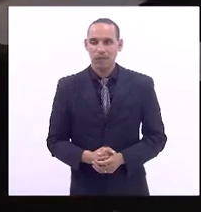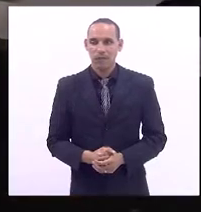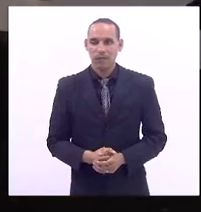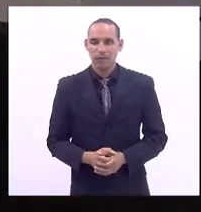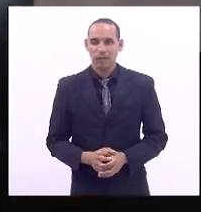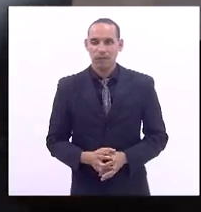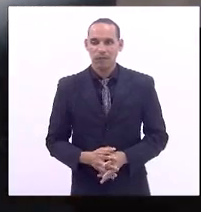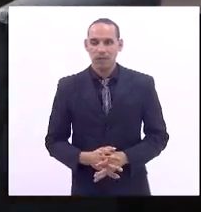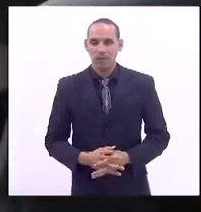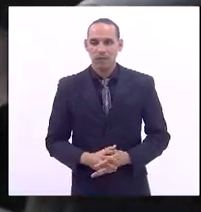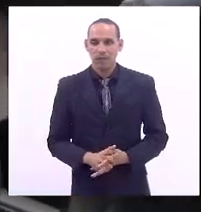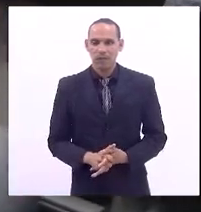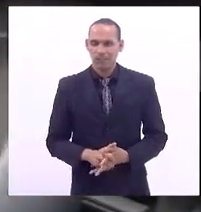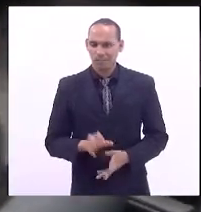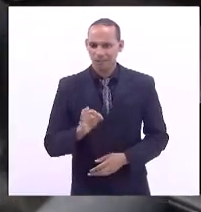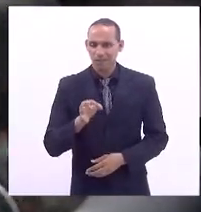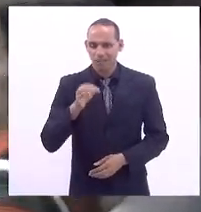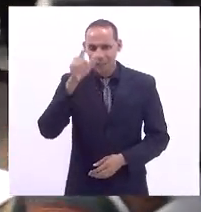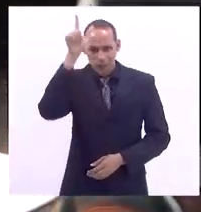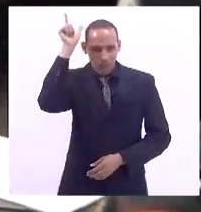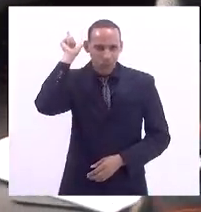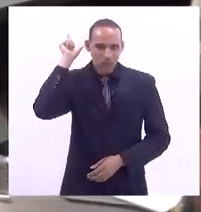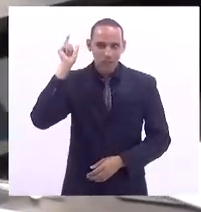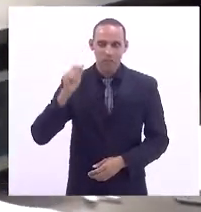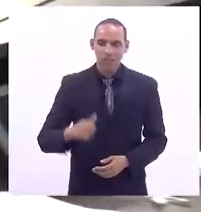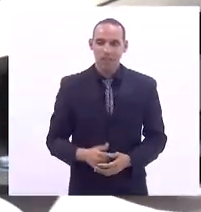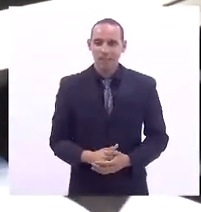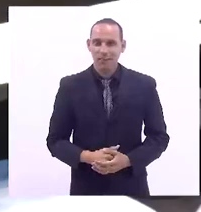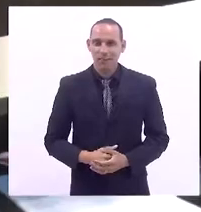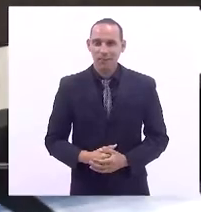E aí São Luís MA